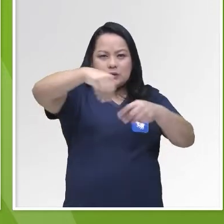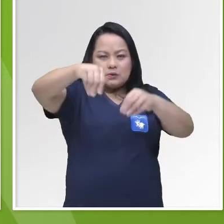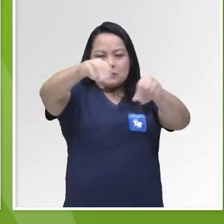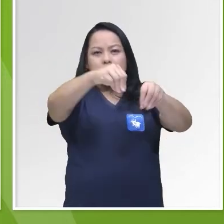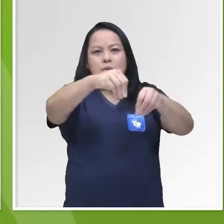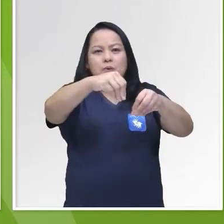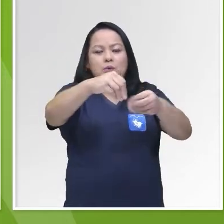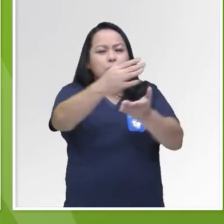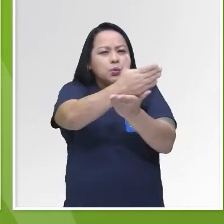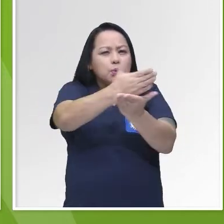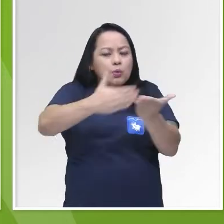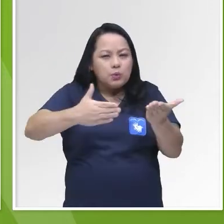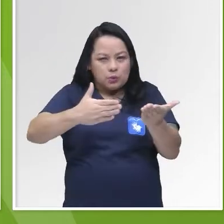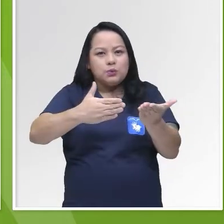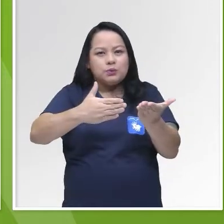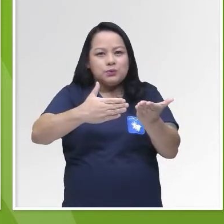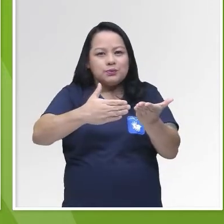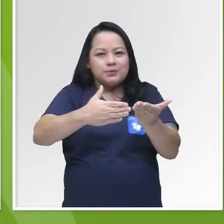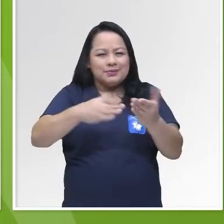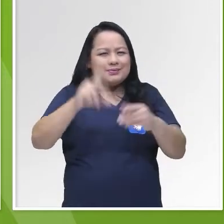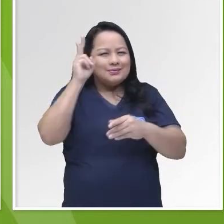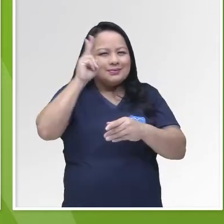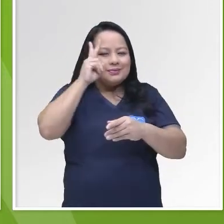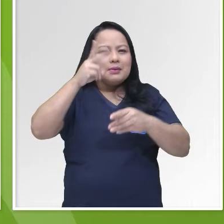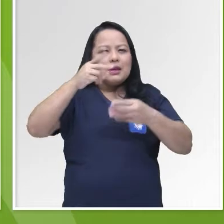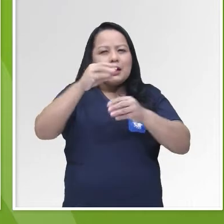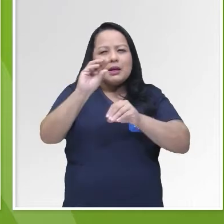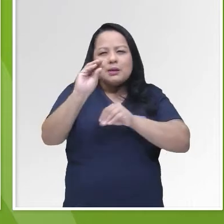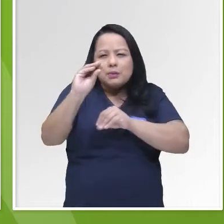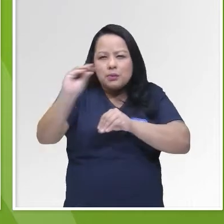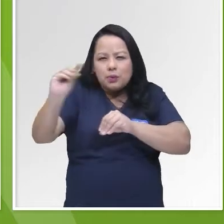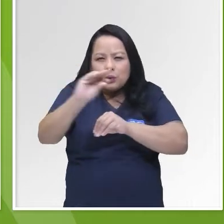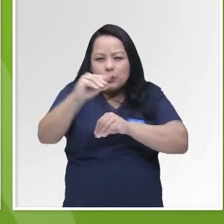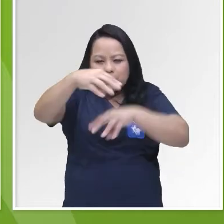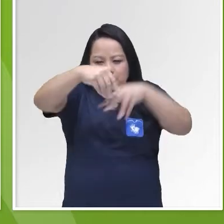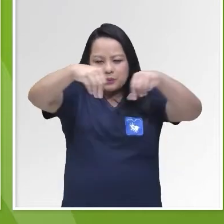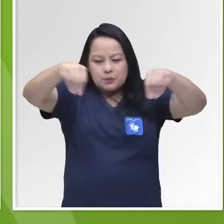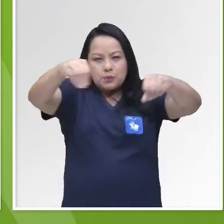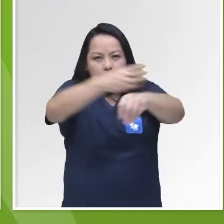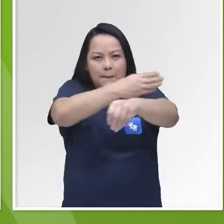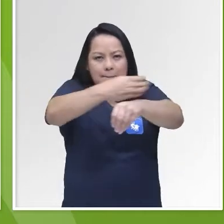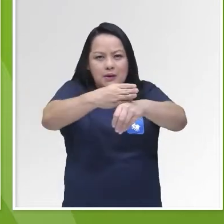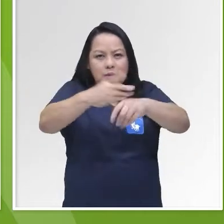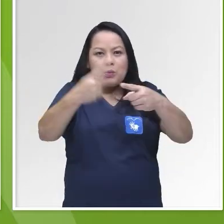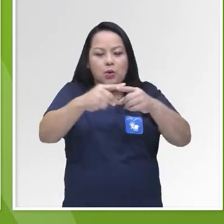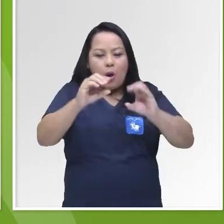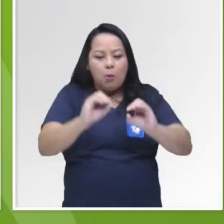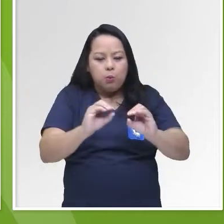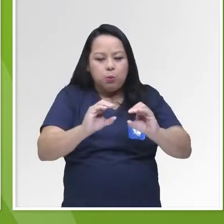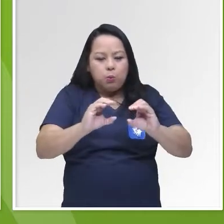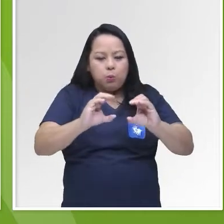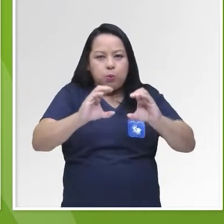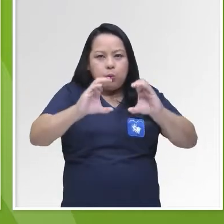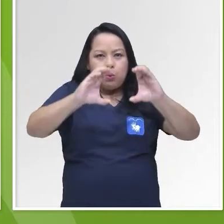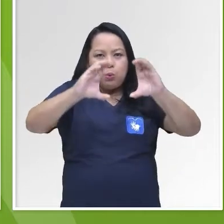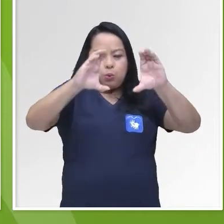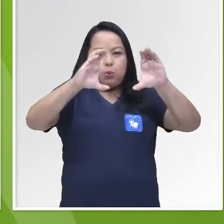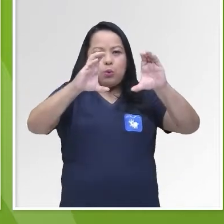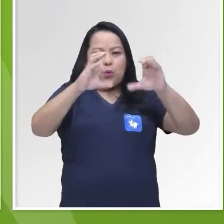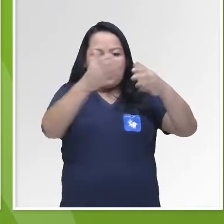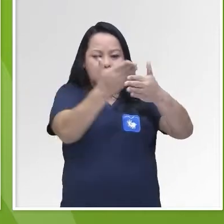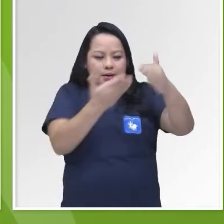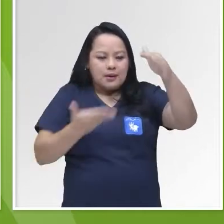massa de um bolo, quando ele tem um aquecimento, né? Quando você coloca essa massa dentro do